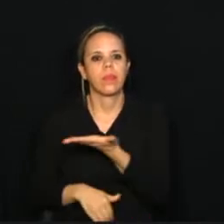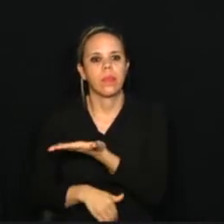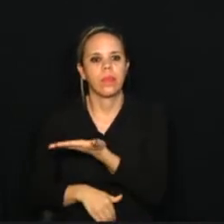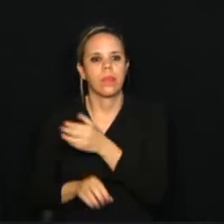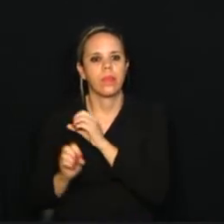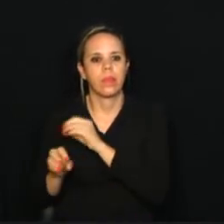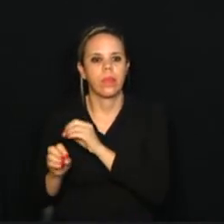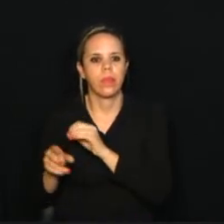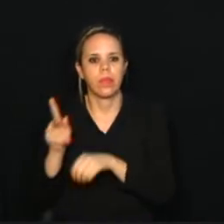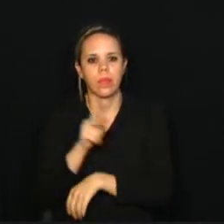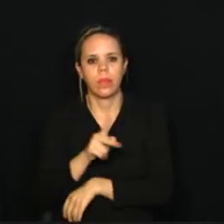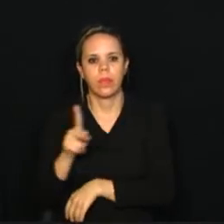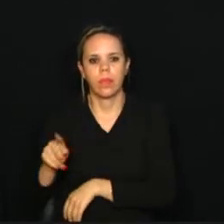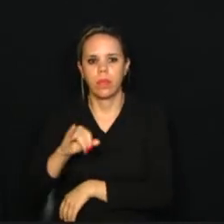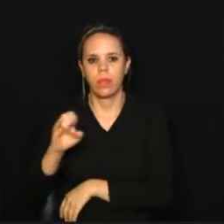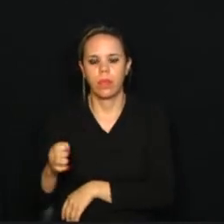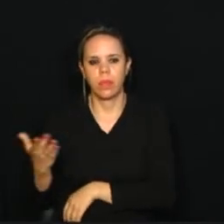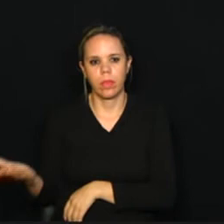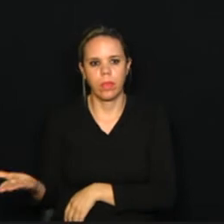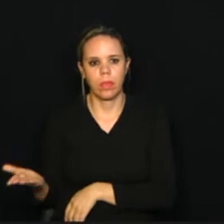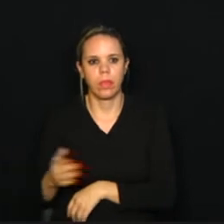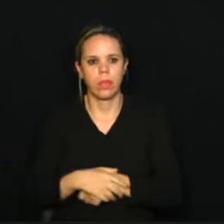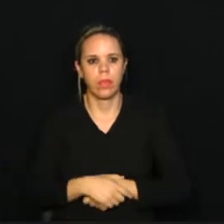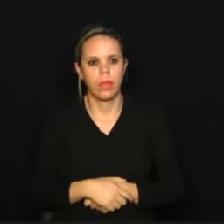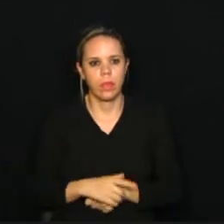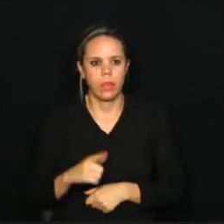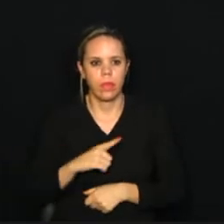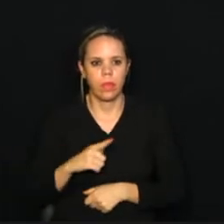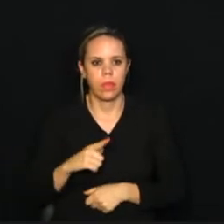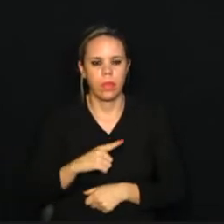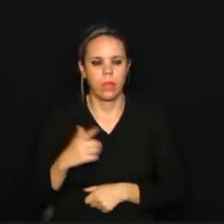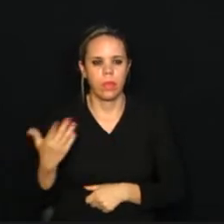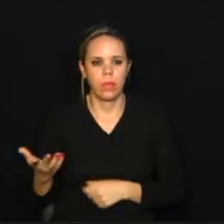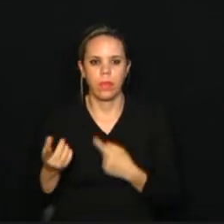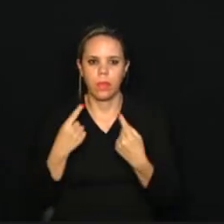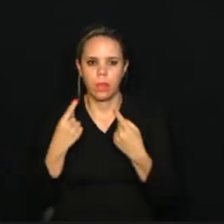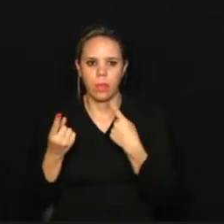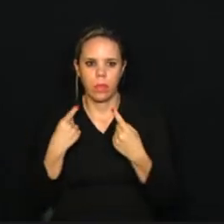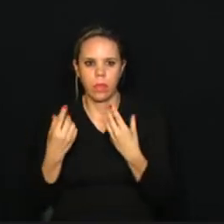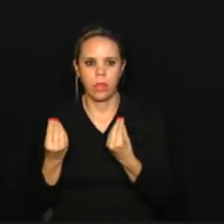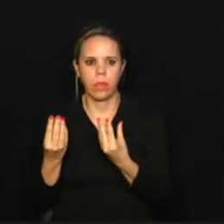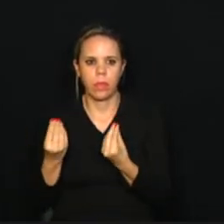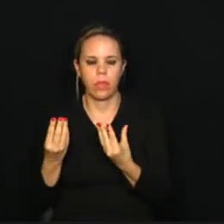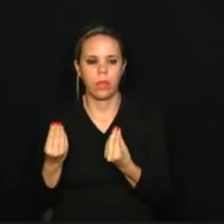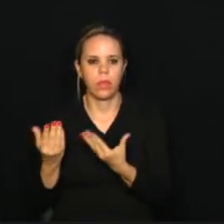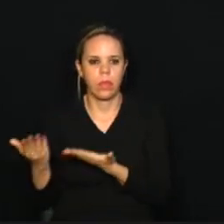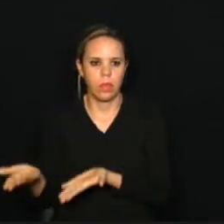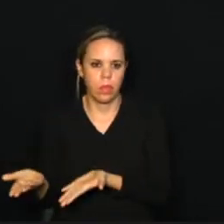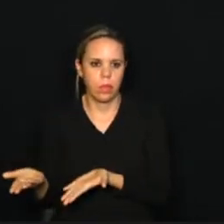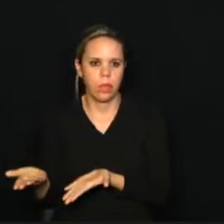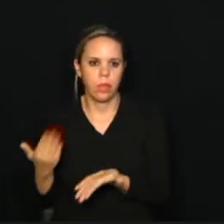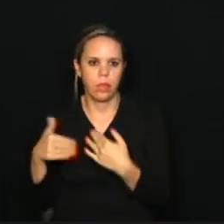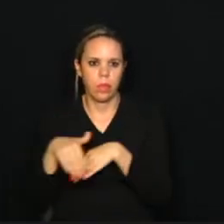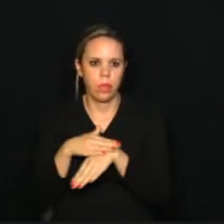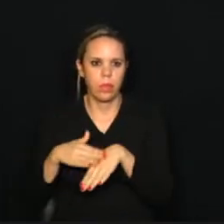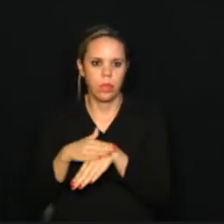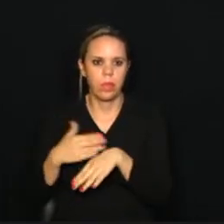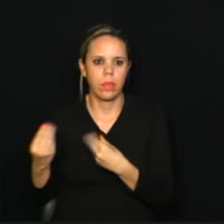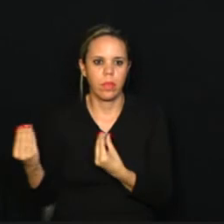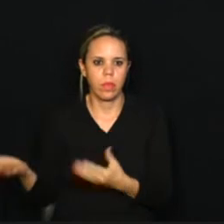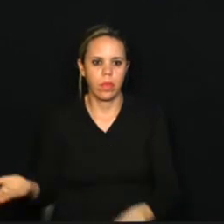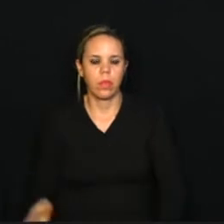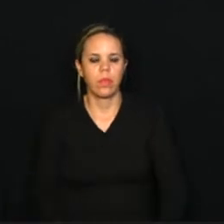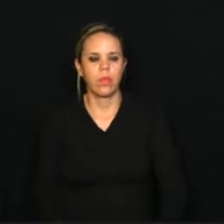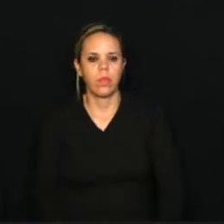Educação, professor José Tadeu Jorge, com quem temos dialogado bastante e conversado